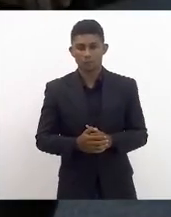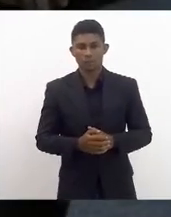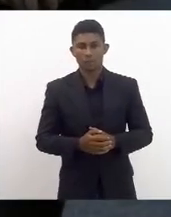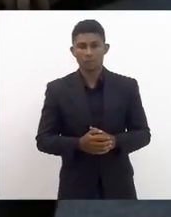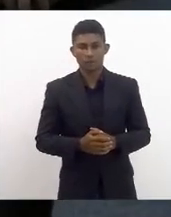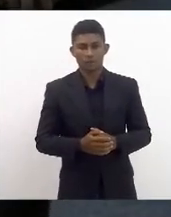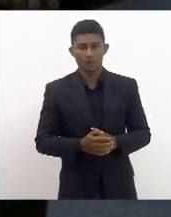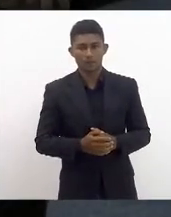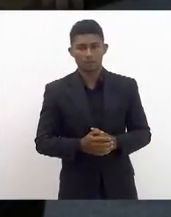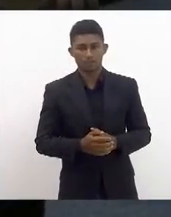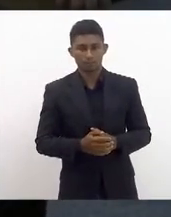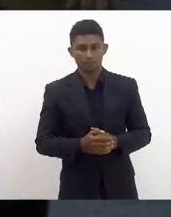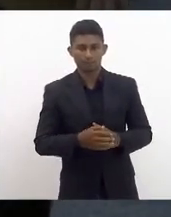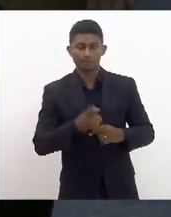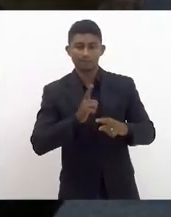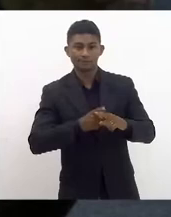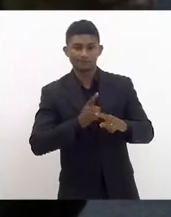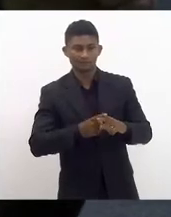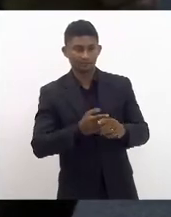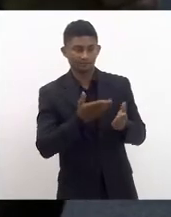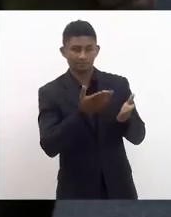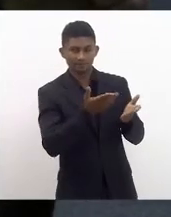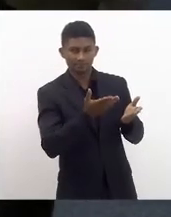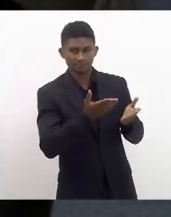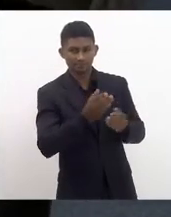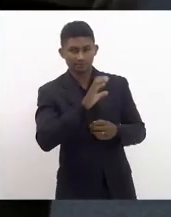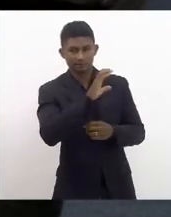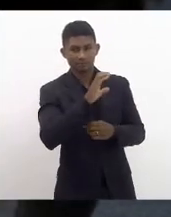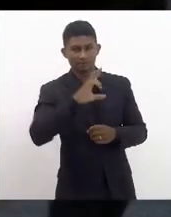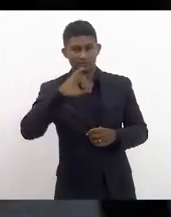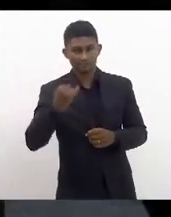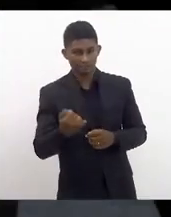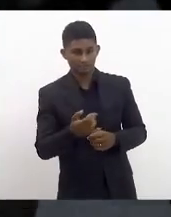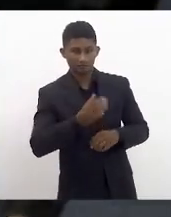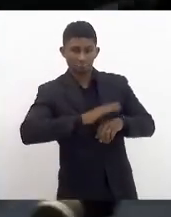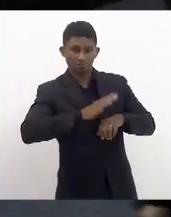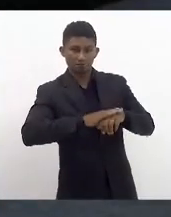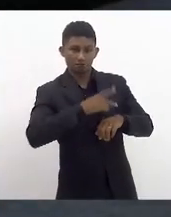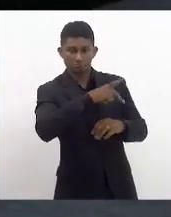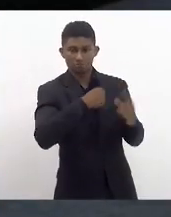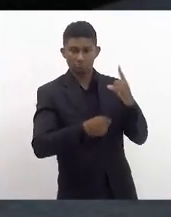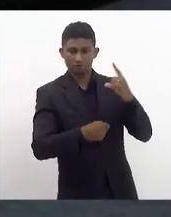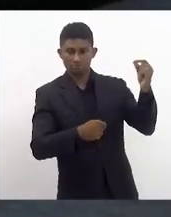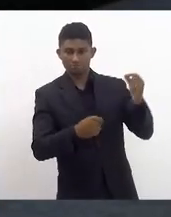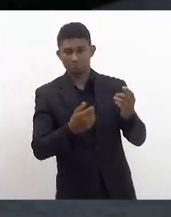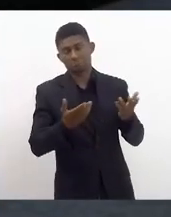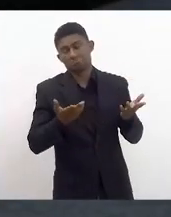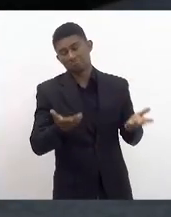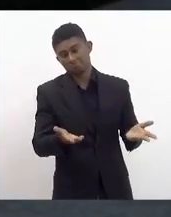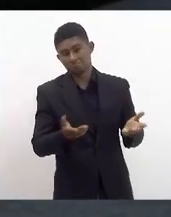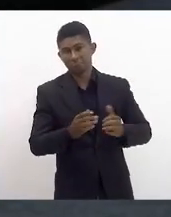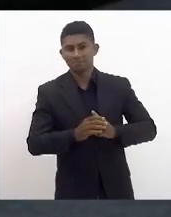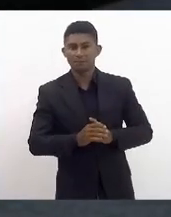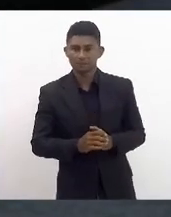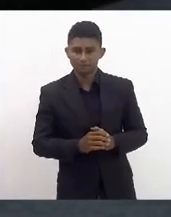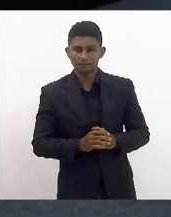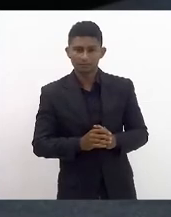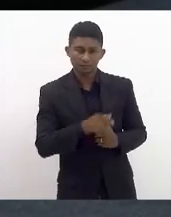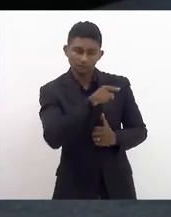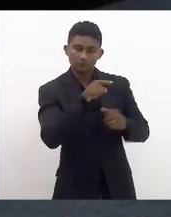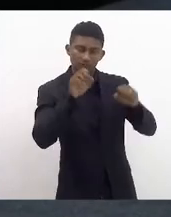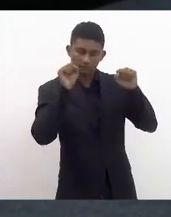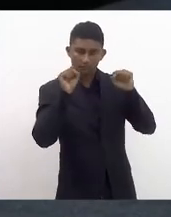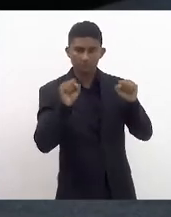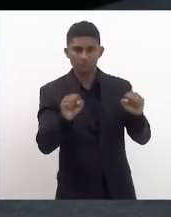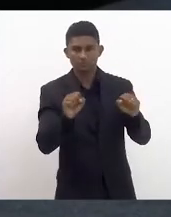porque só o presidente da CCJ pode delegar a um dos membros da mesma fazer o